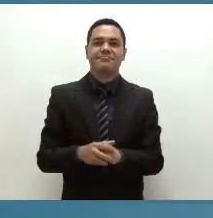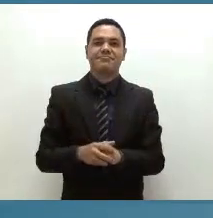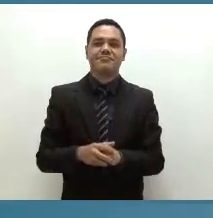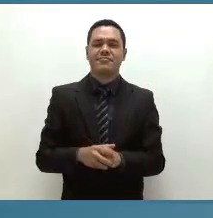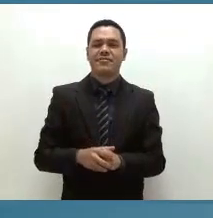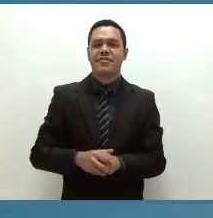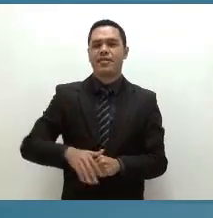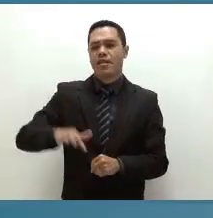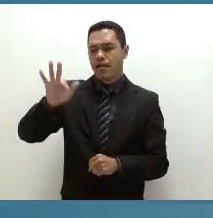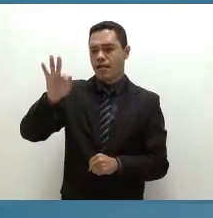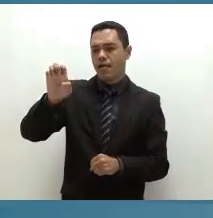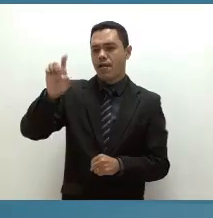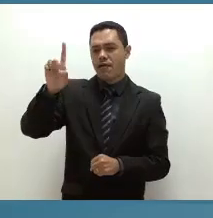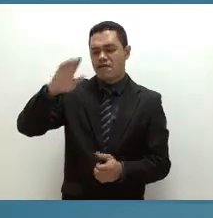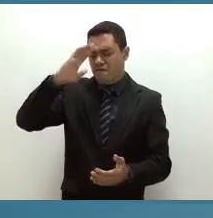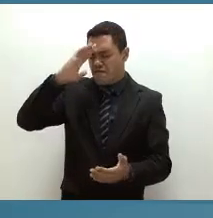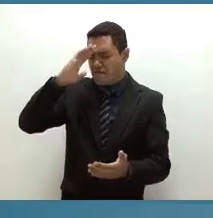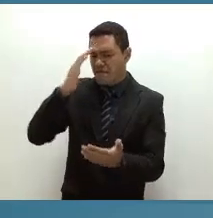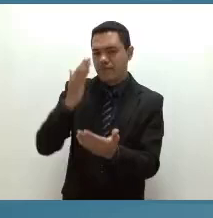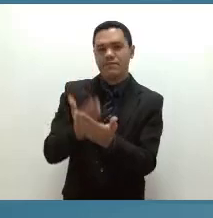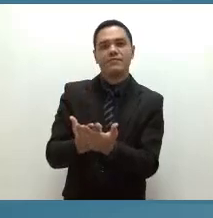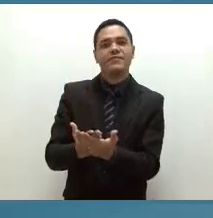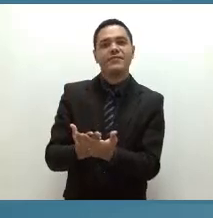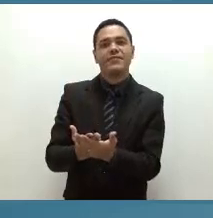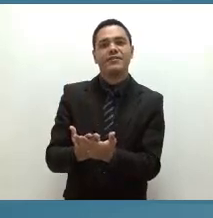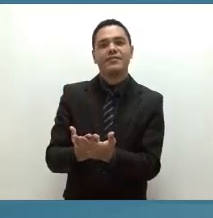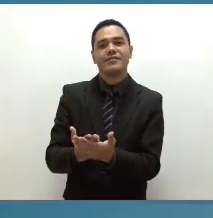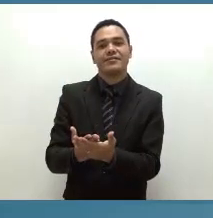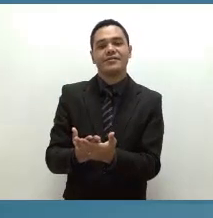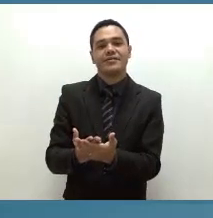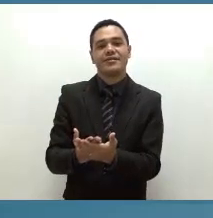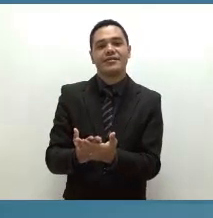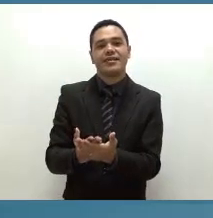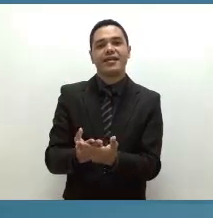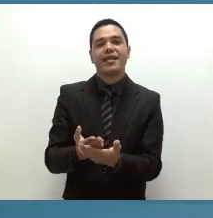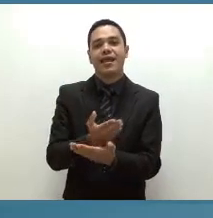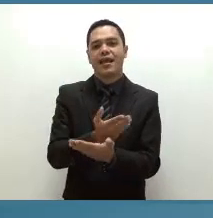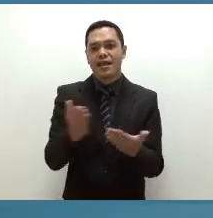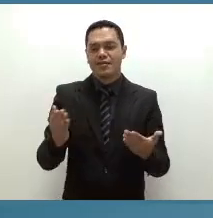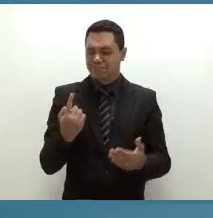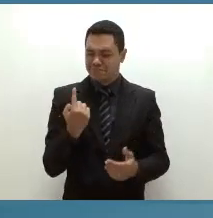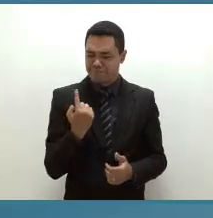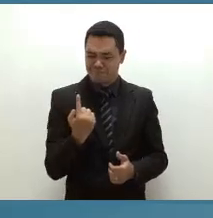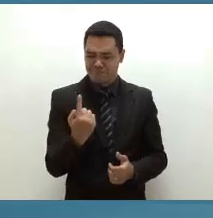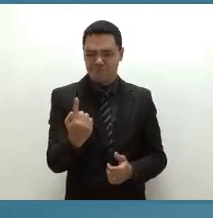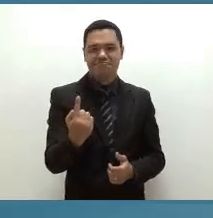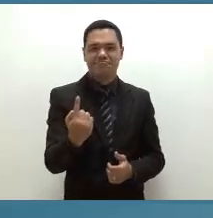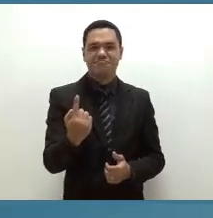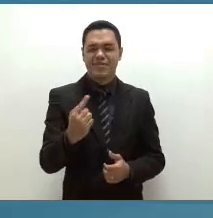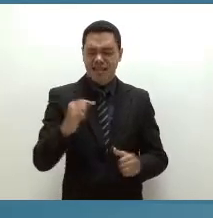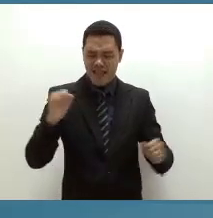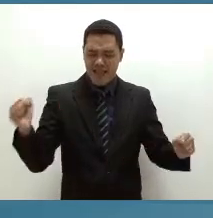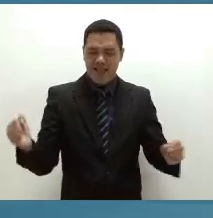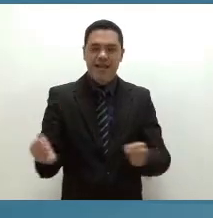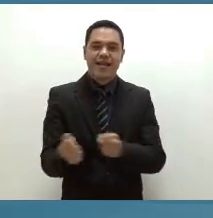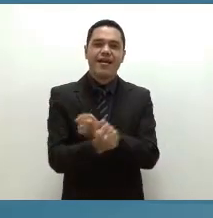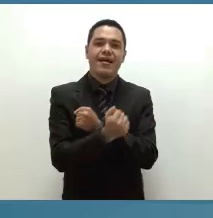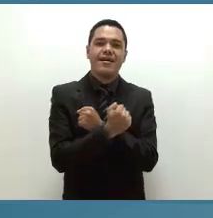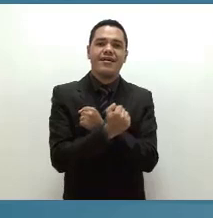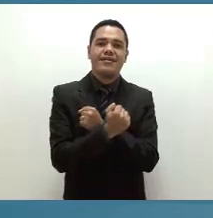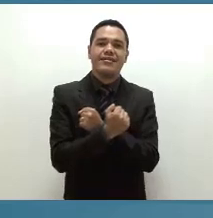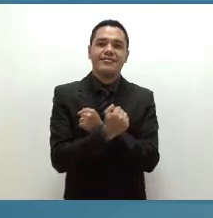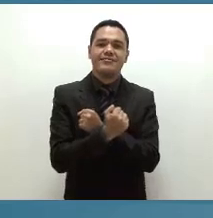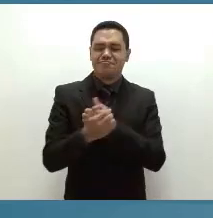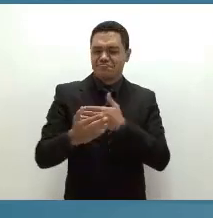que incita a razão a sair de qualquer isolamento e a abraçar de bom grado